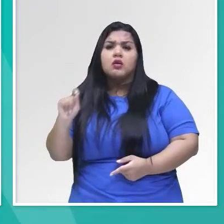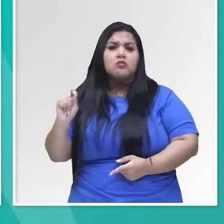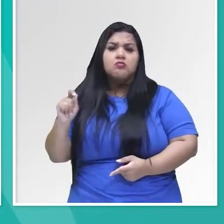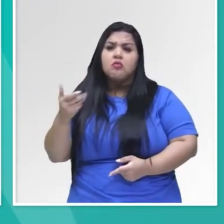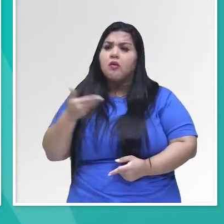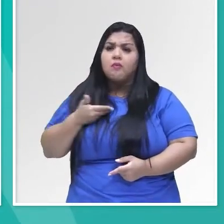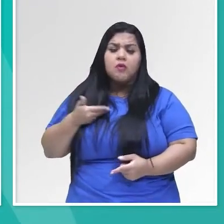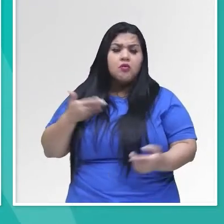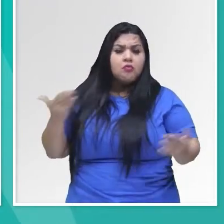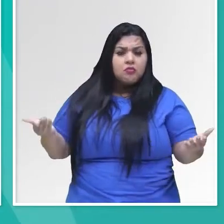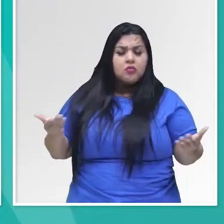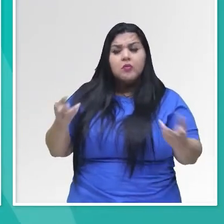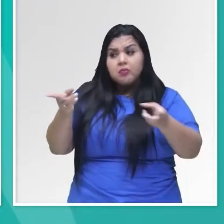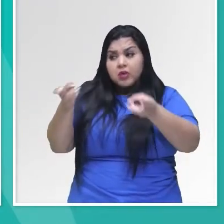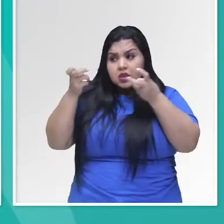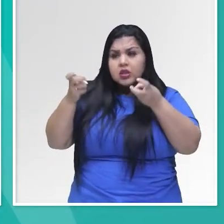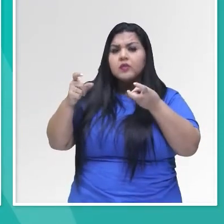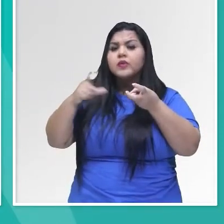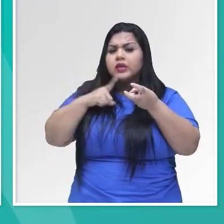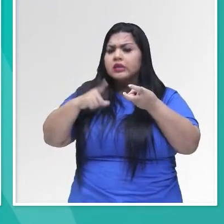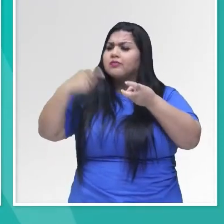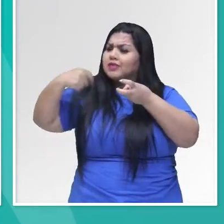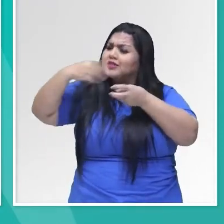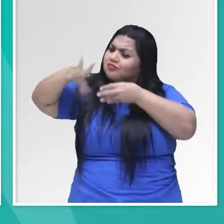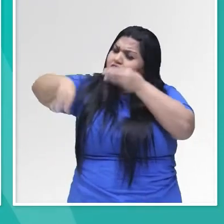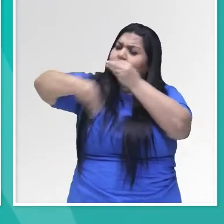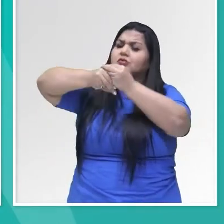não sei. Você percebe que tem a necessidade de um